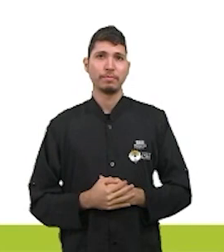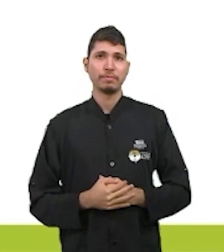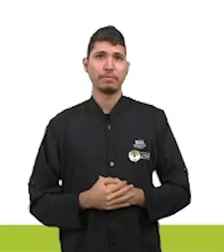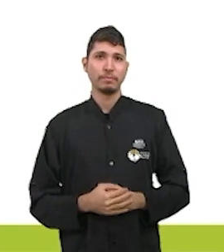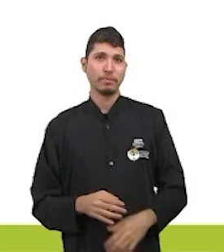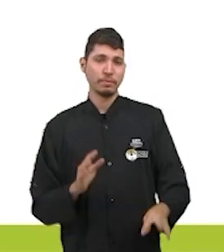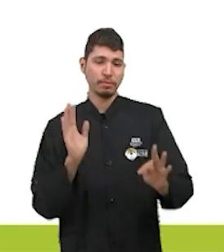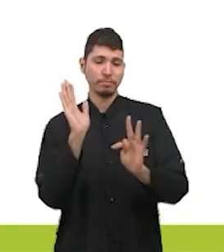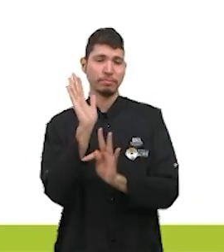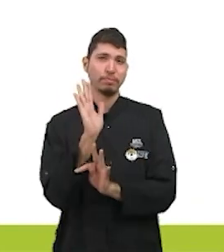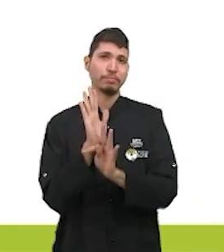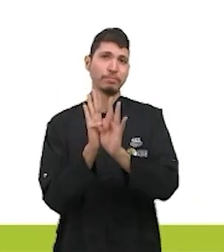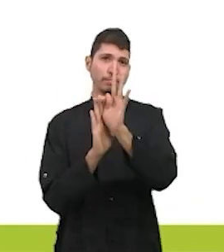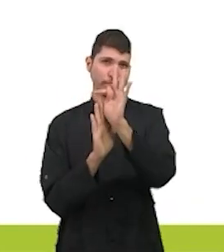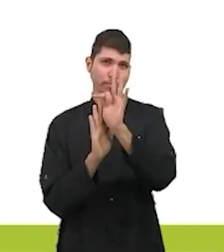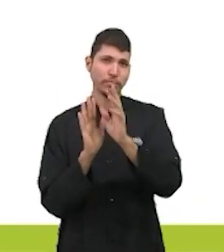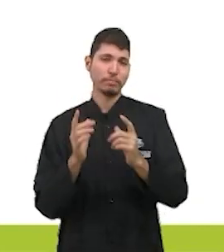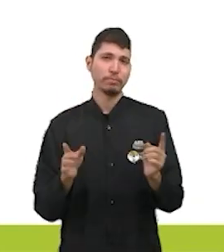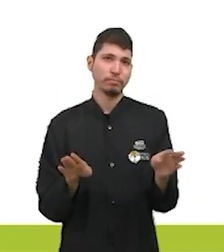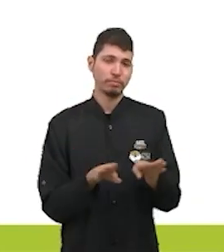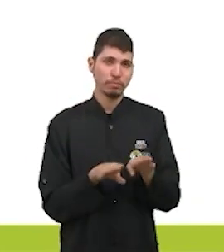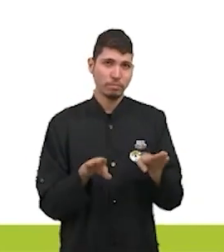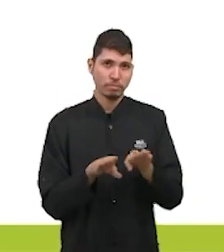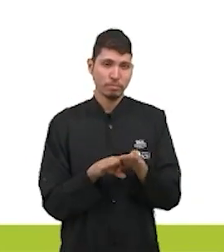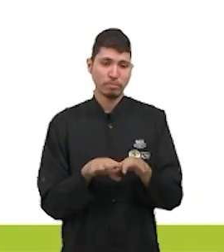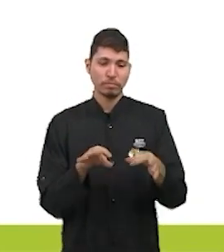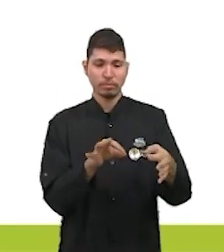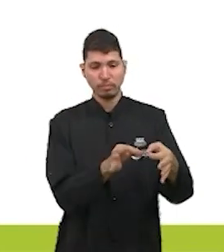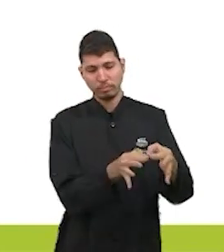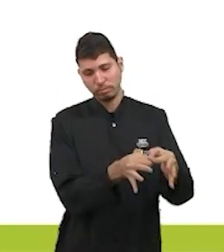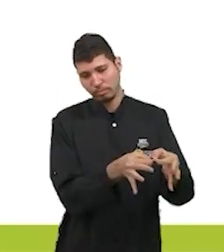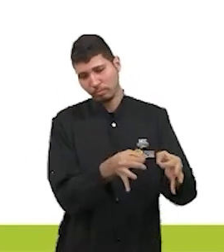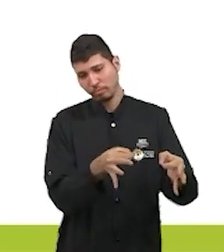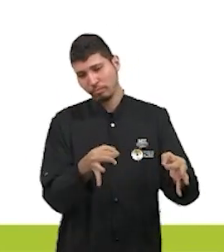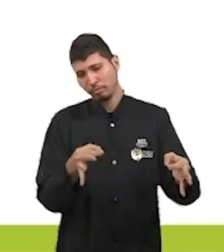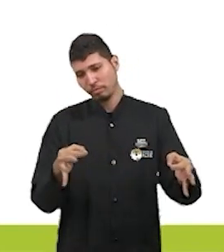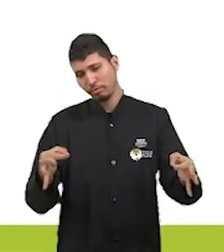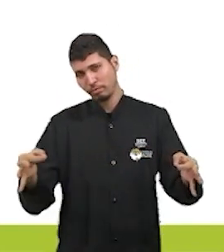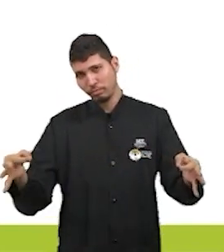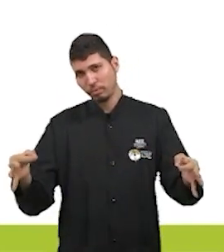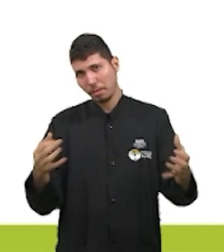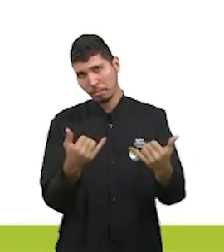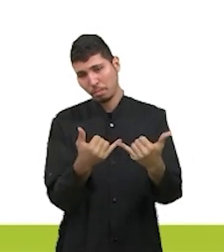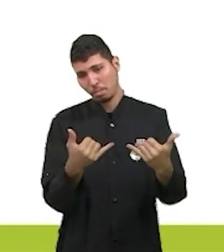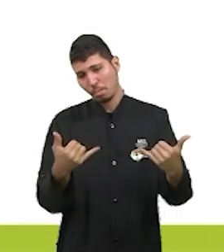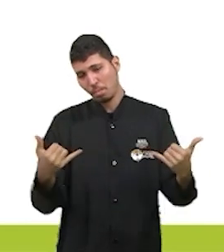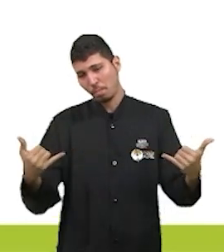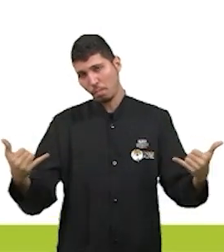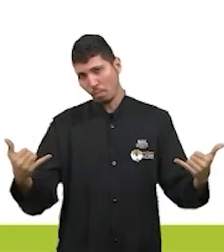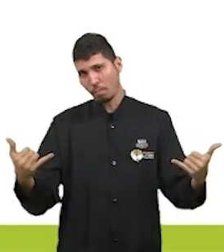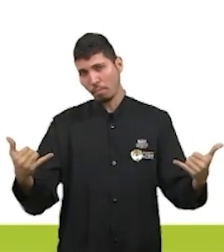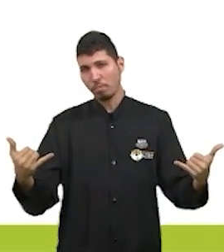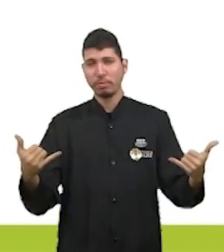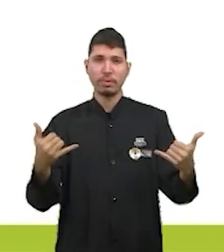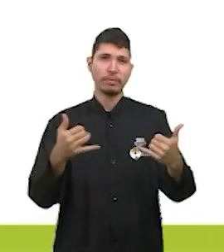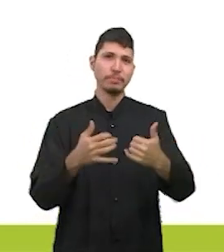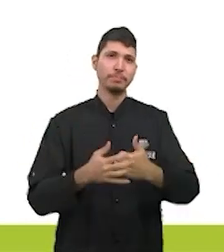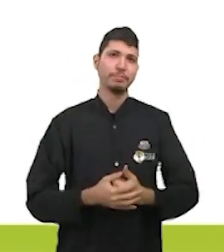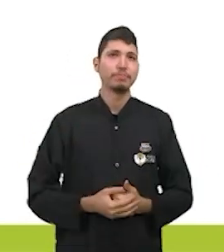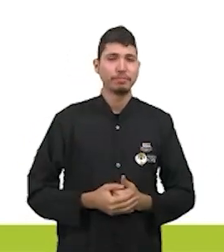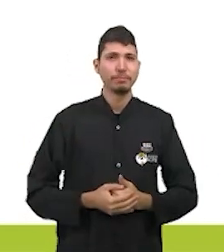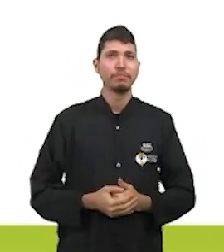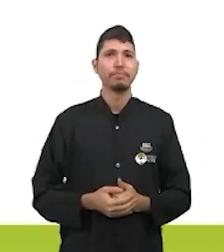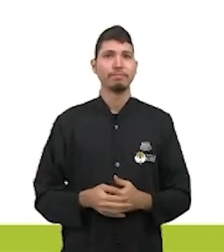da temperatura, tá? O comprimento do material, né, desse fio também tem a ver